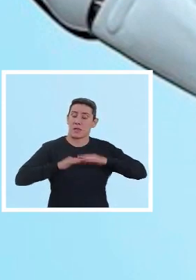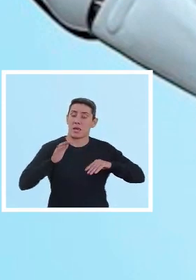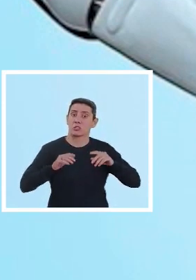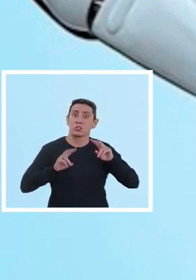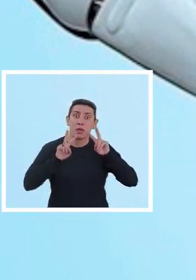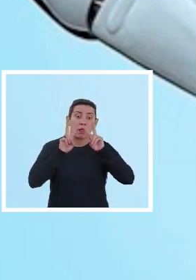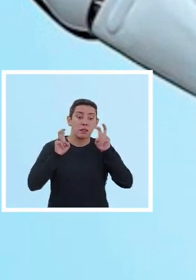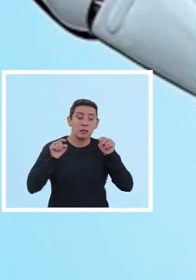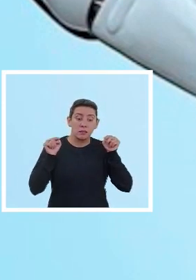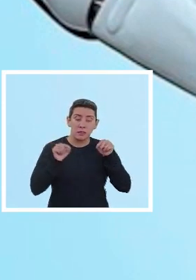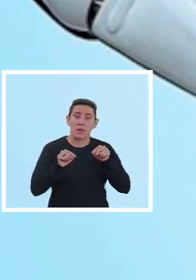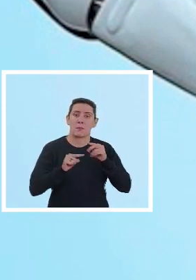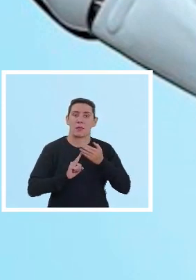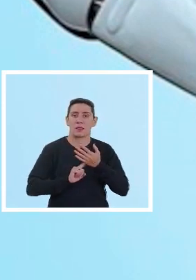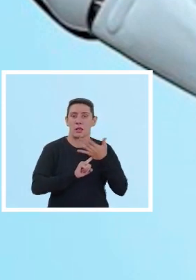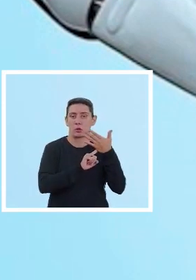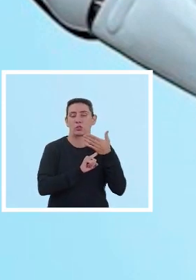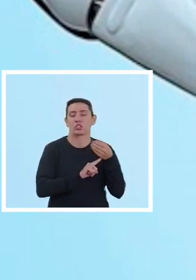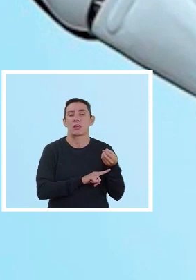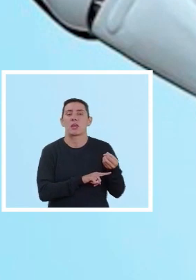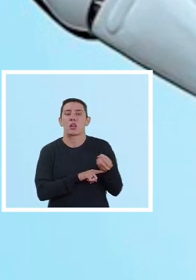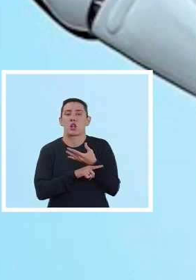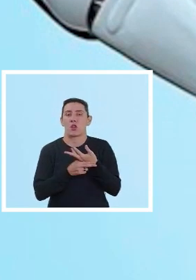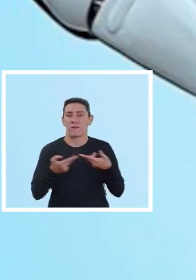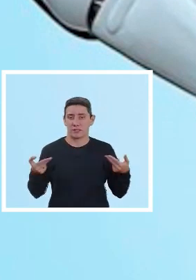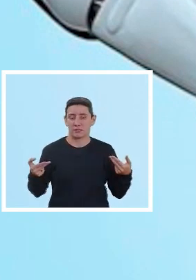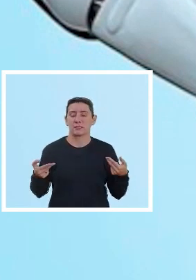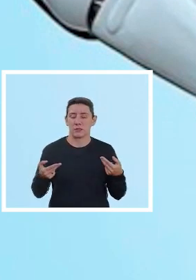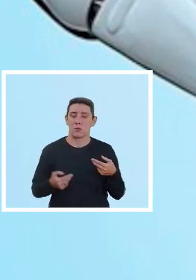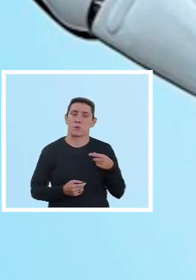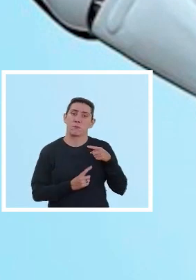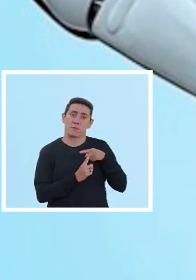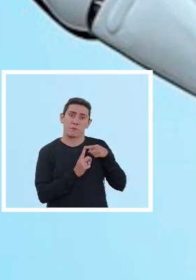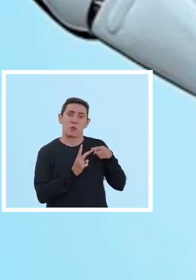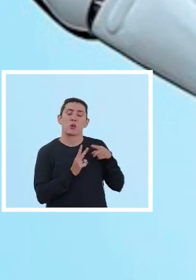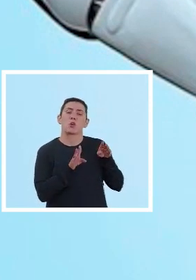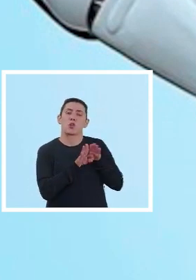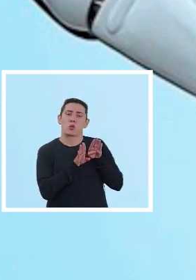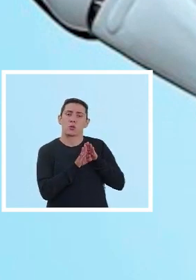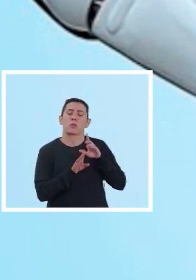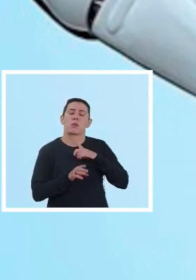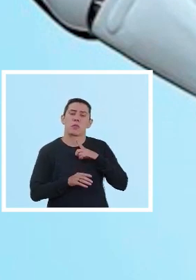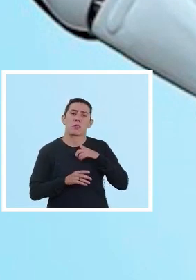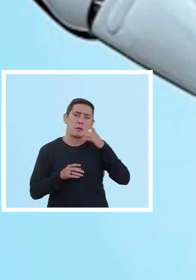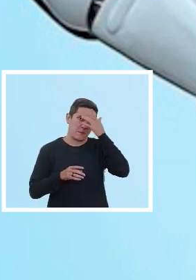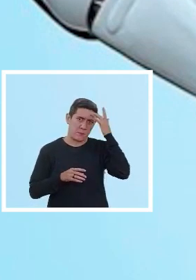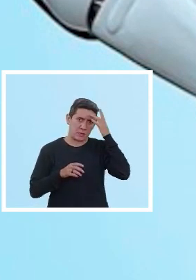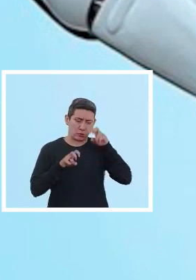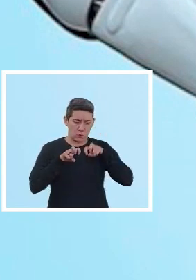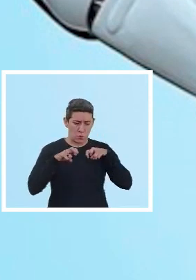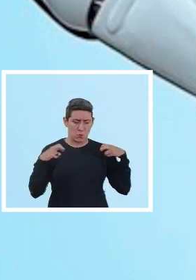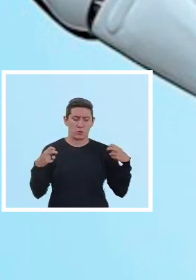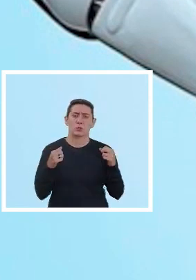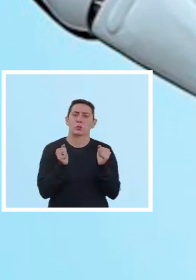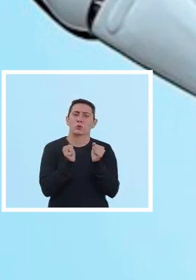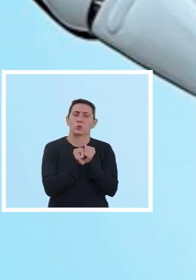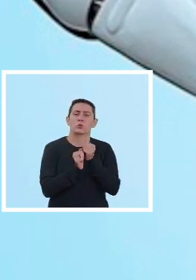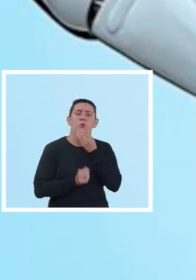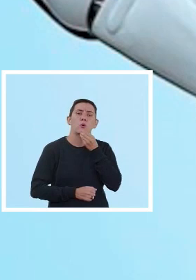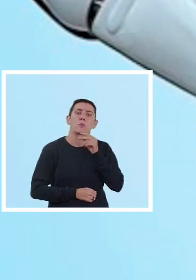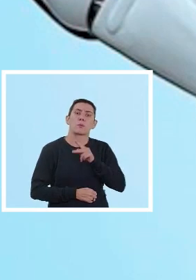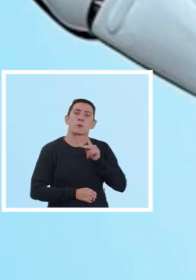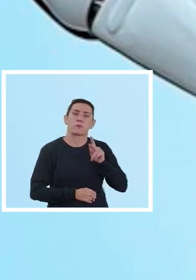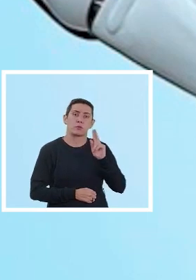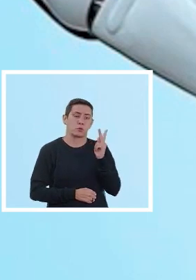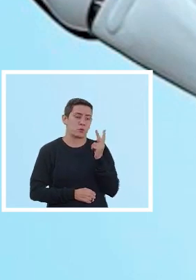Além de Mim Professor Euler Macedo da Universidade Federal da Paraíba encontra-se presente na mesa virtual do elétrica Se o professor Humberto